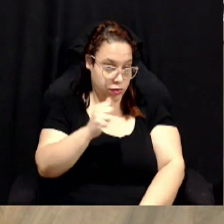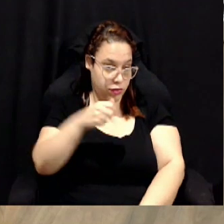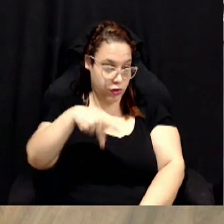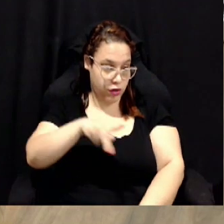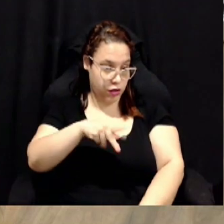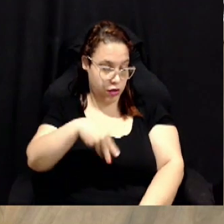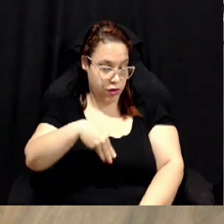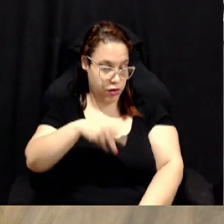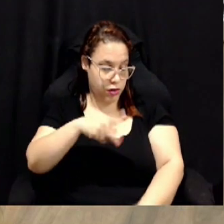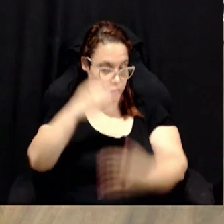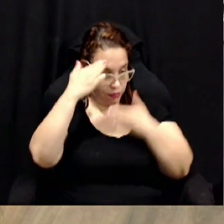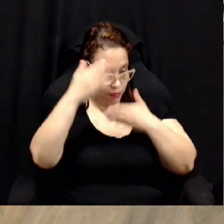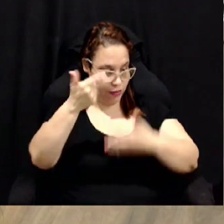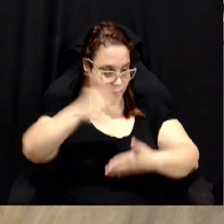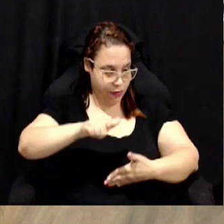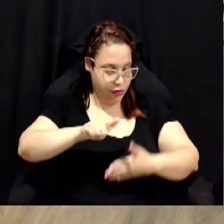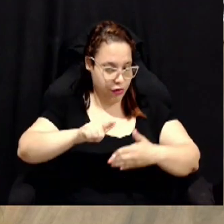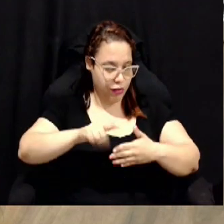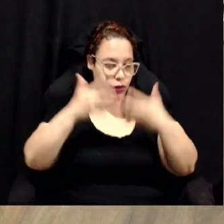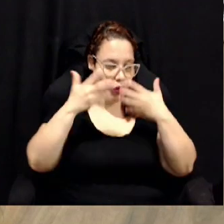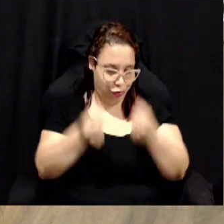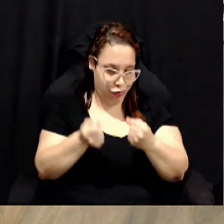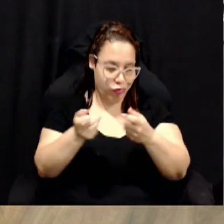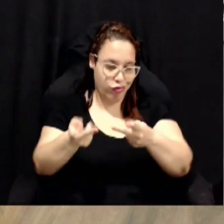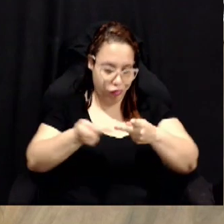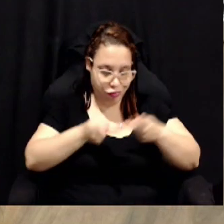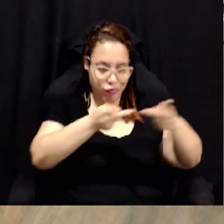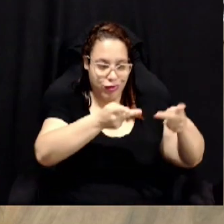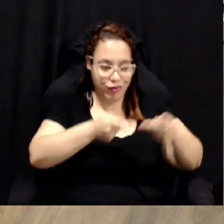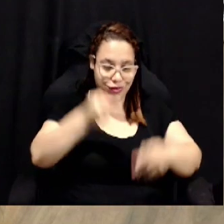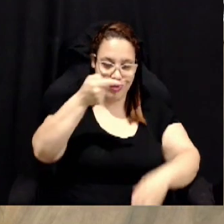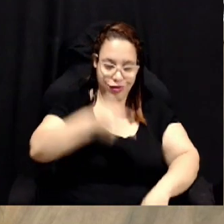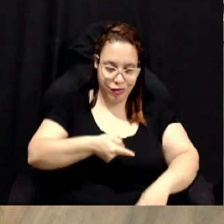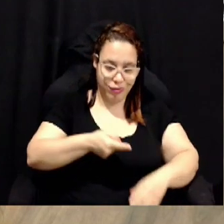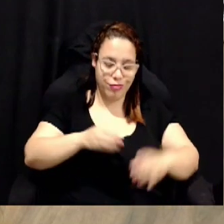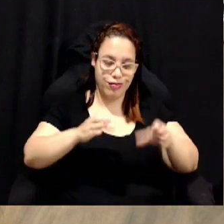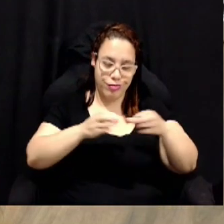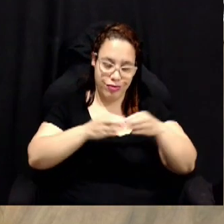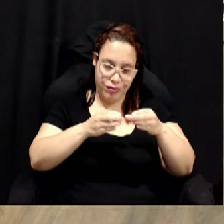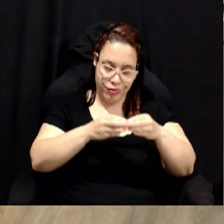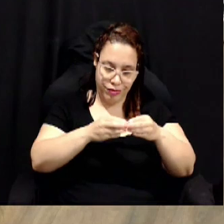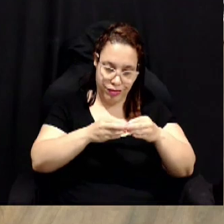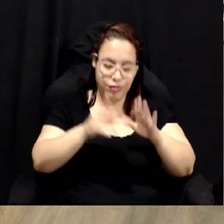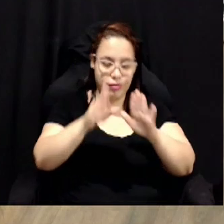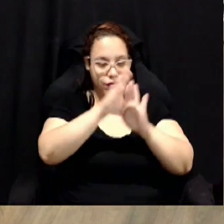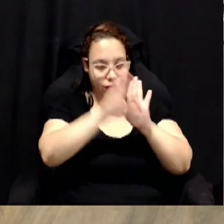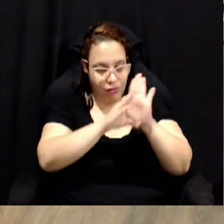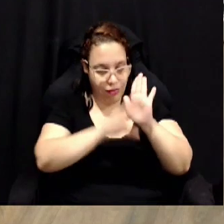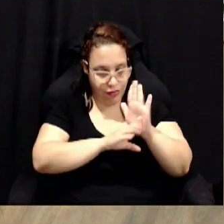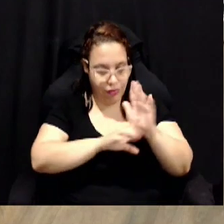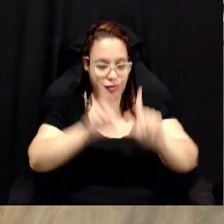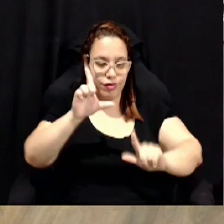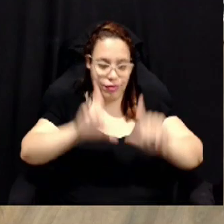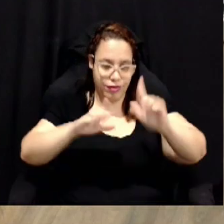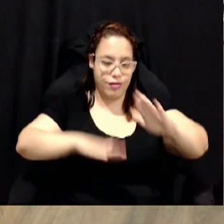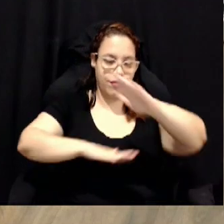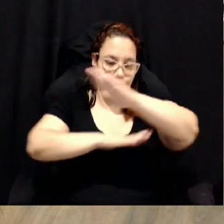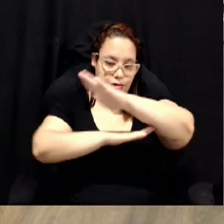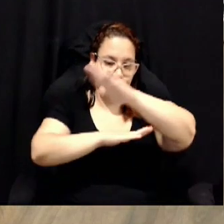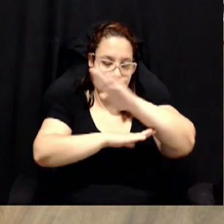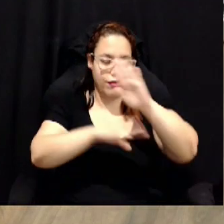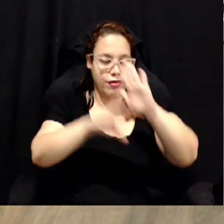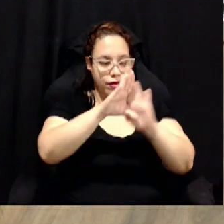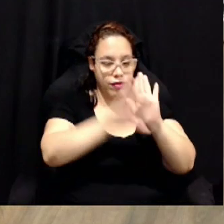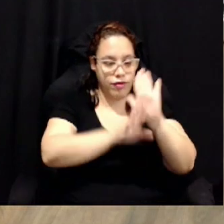mais uma vez por ter aceito o convite aqui da nossa equipe, participar da programação da TV Câmara Campinas, hoje no programa Questão de